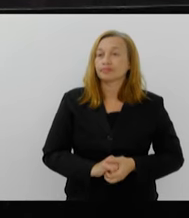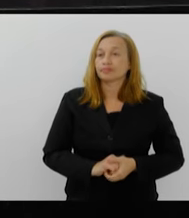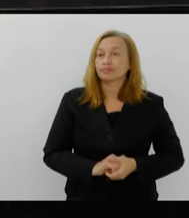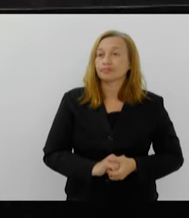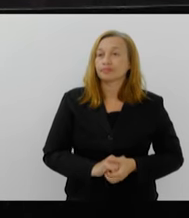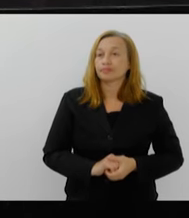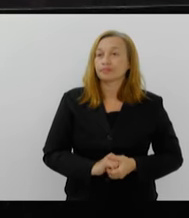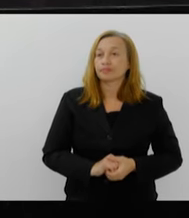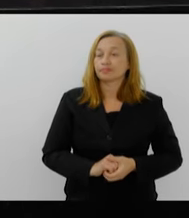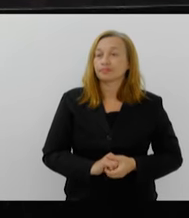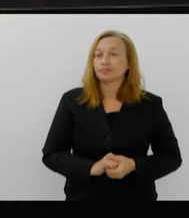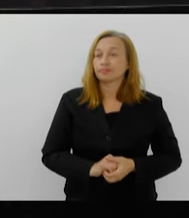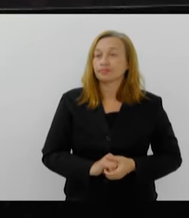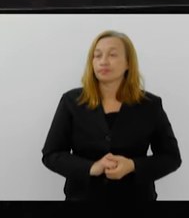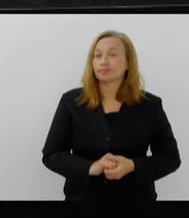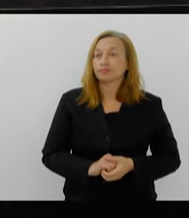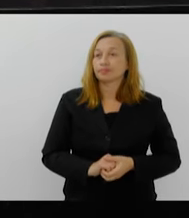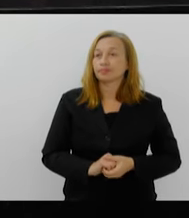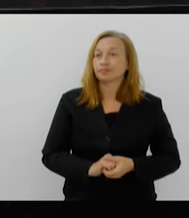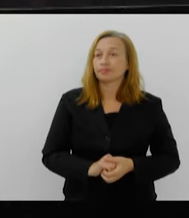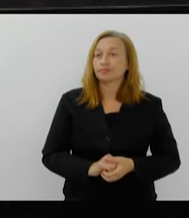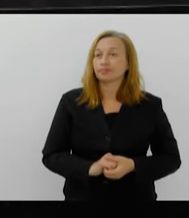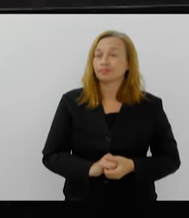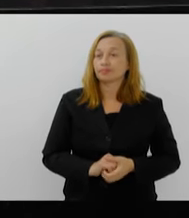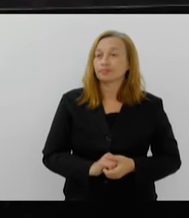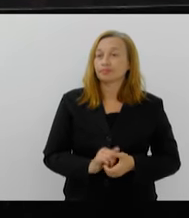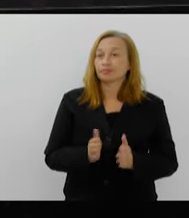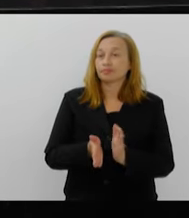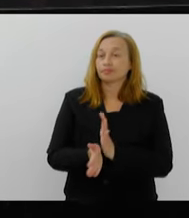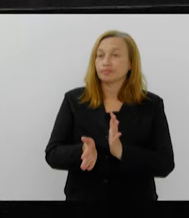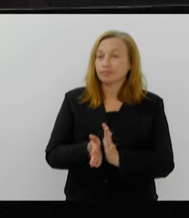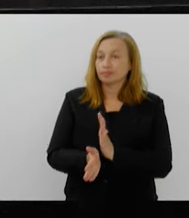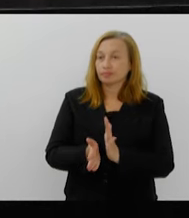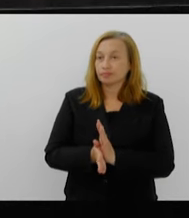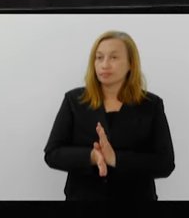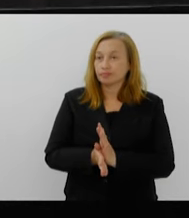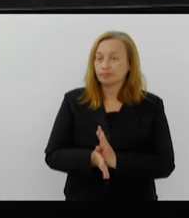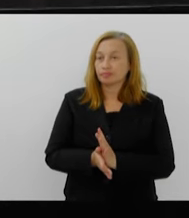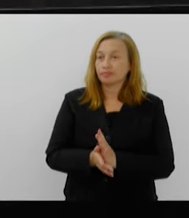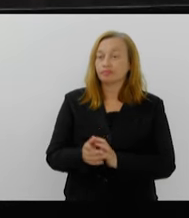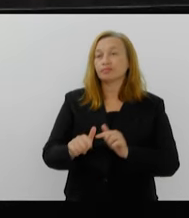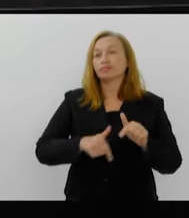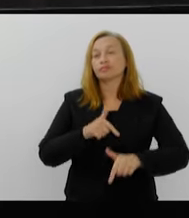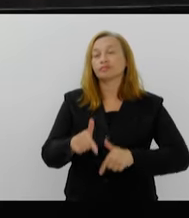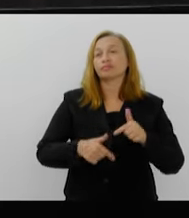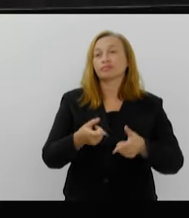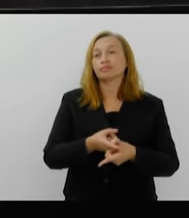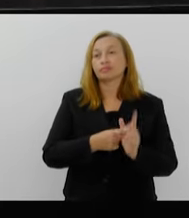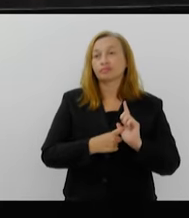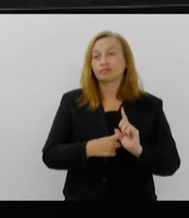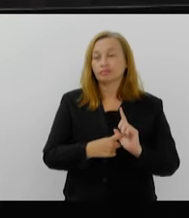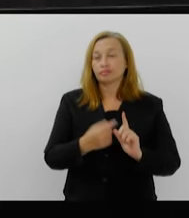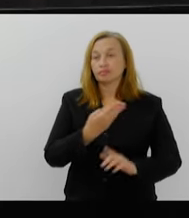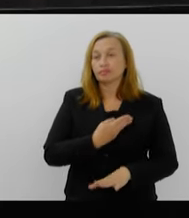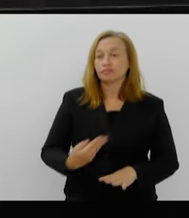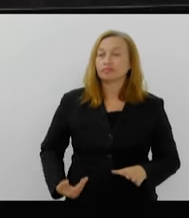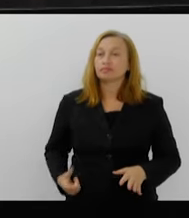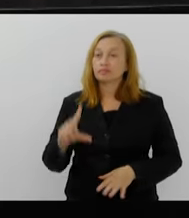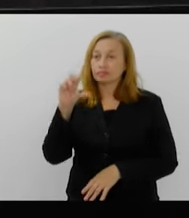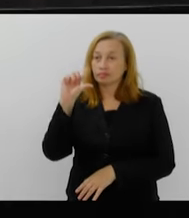as receitas do Estado do Rio de Janeiro dragadas para o serviço da dívida pública, vão